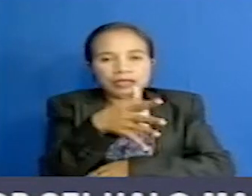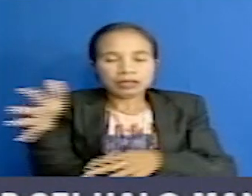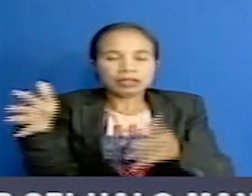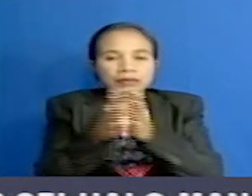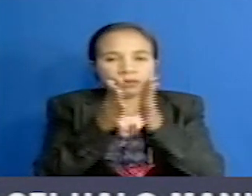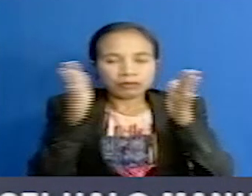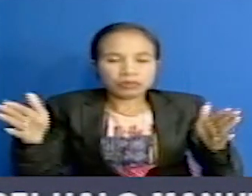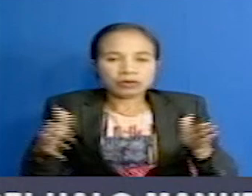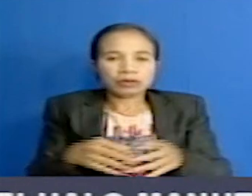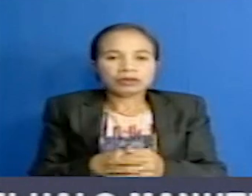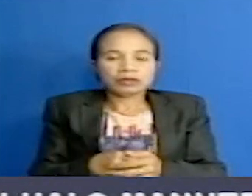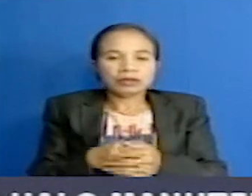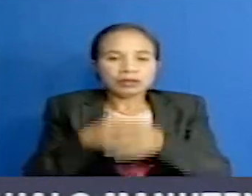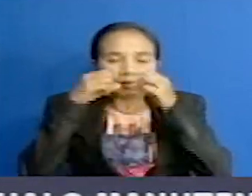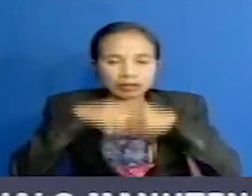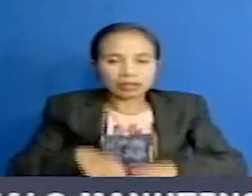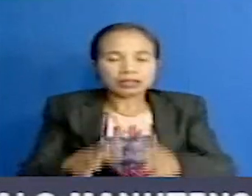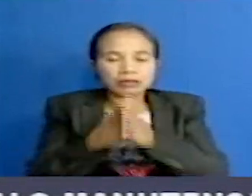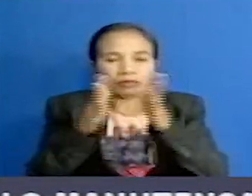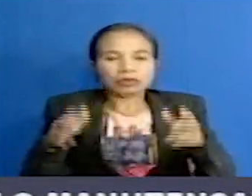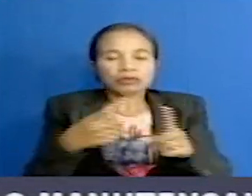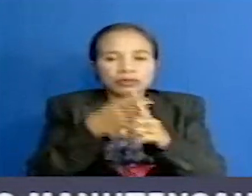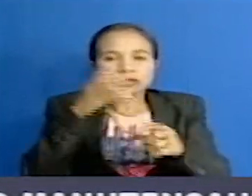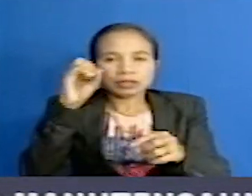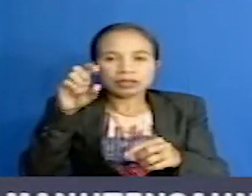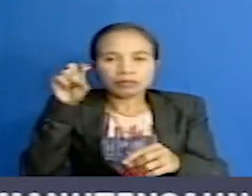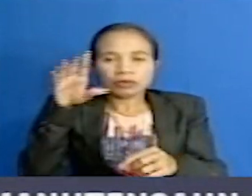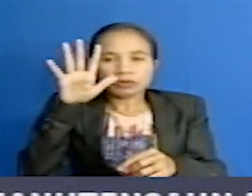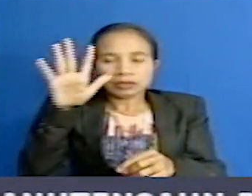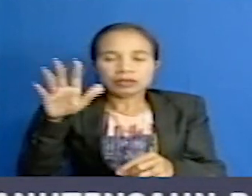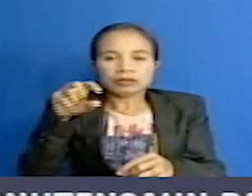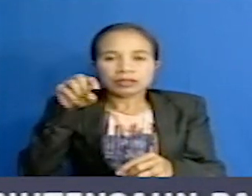hora. No, la loran nia as fusi 0.5, to